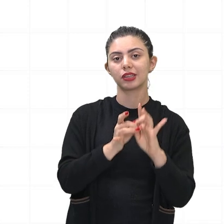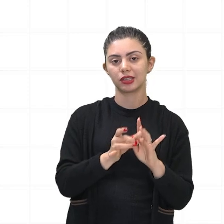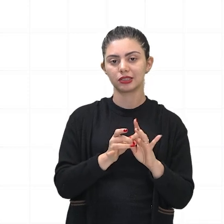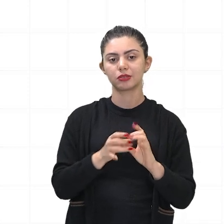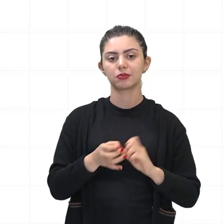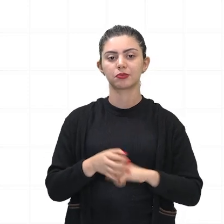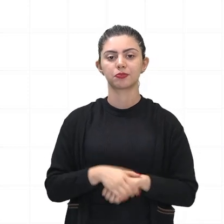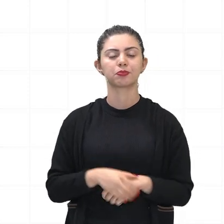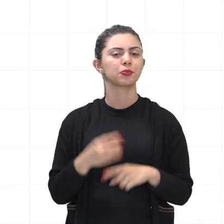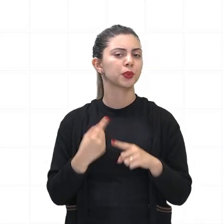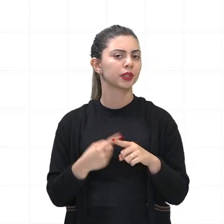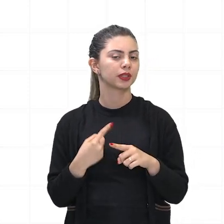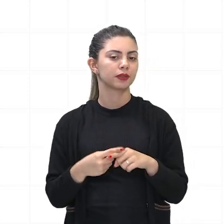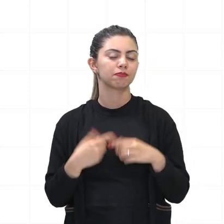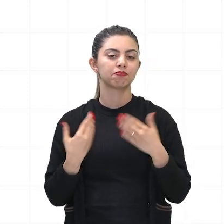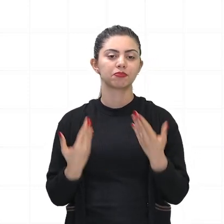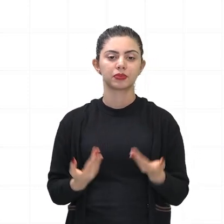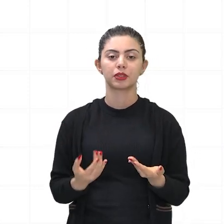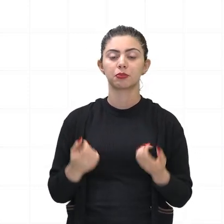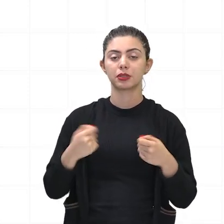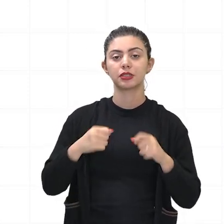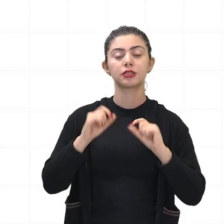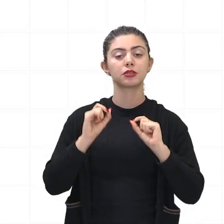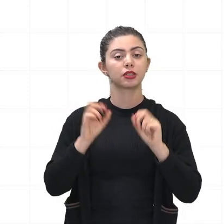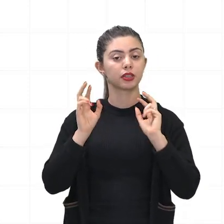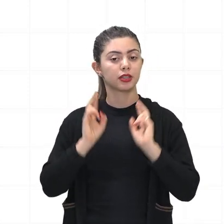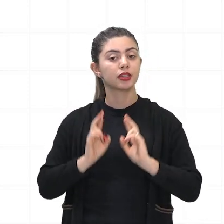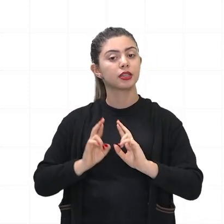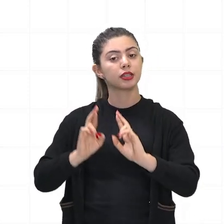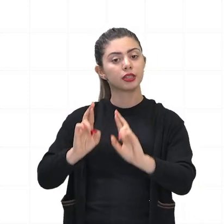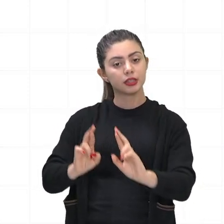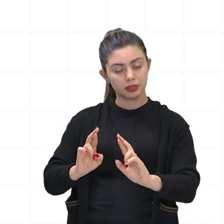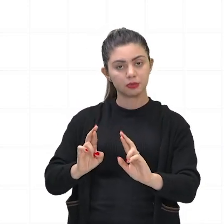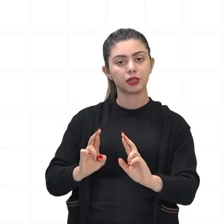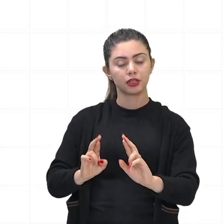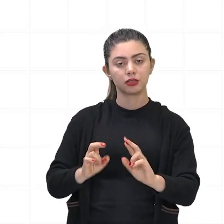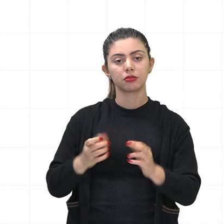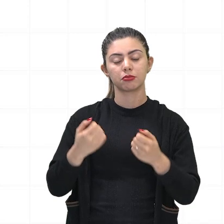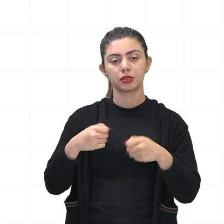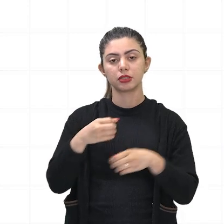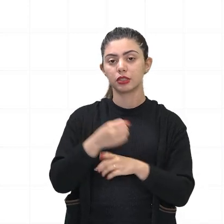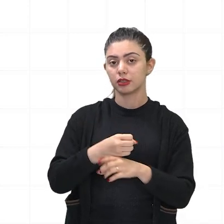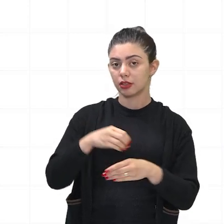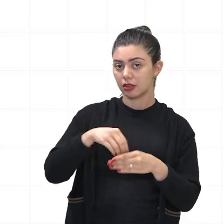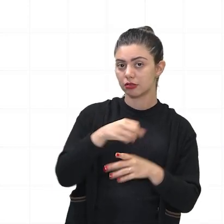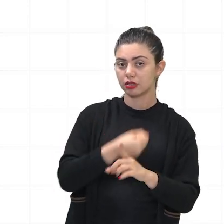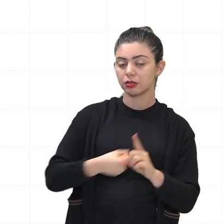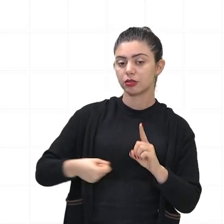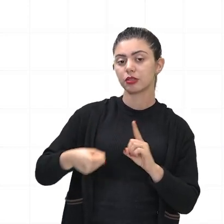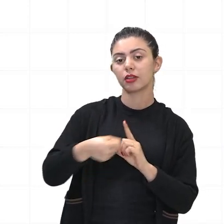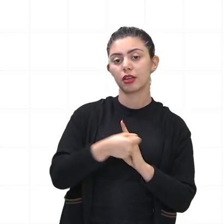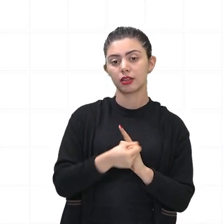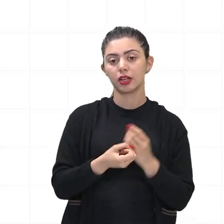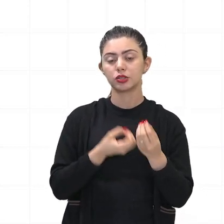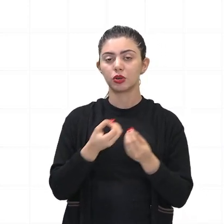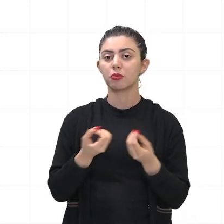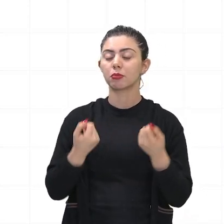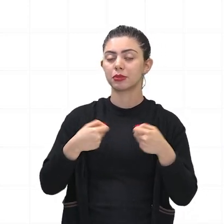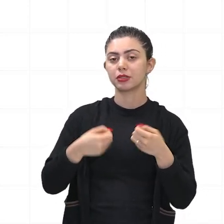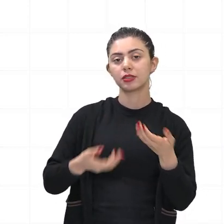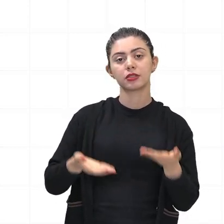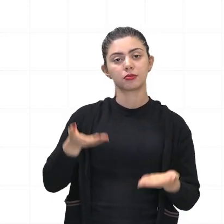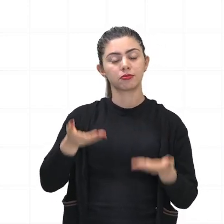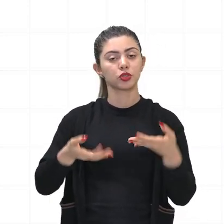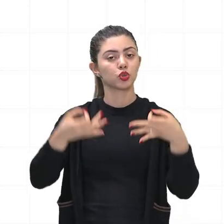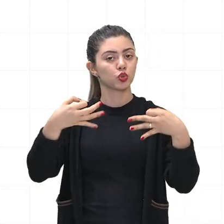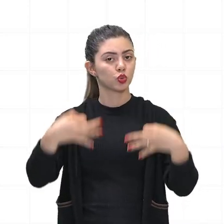interligados. Por quê? O respeito e o cumprimento de ambos contribuem para uma sociedade mais